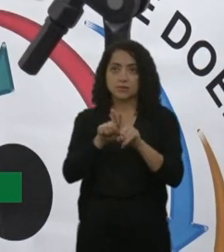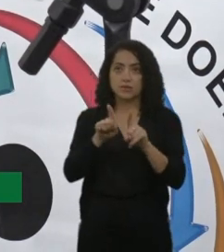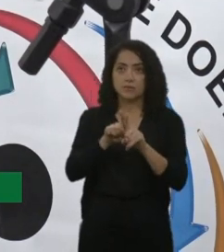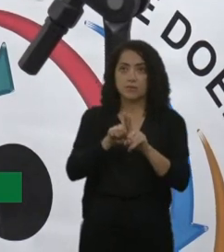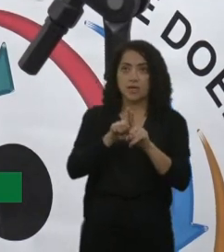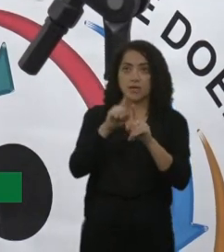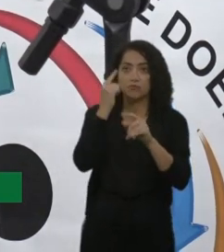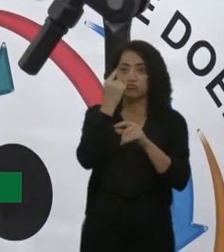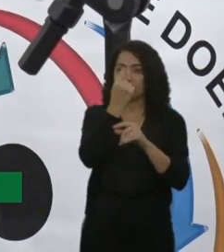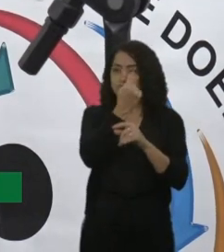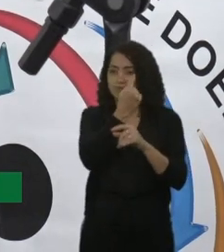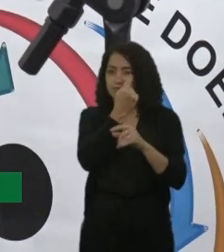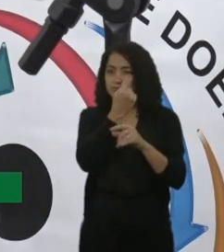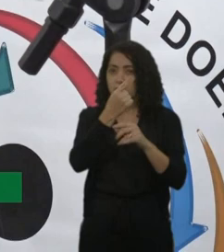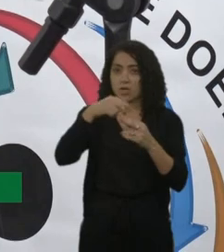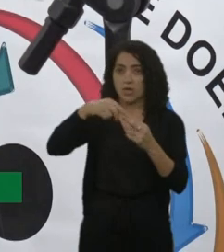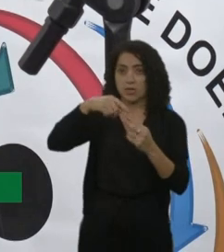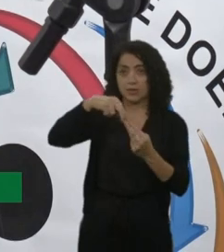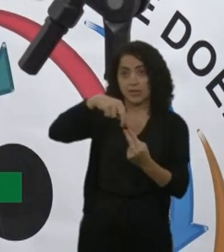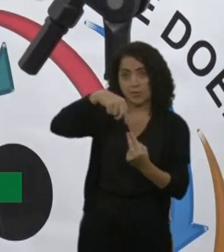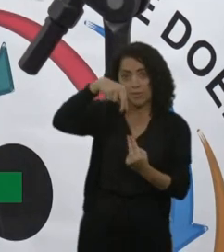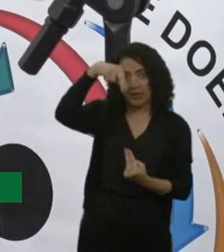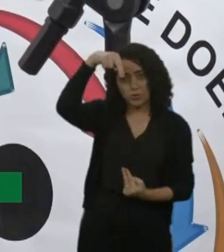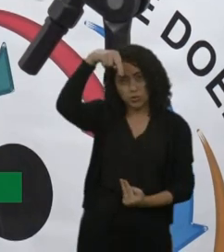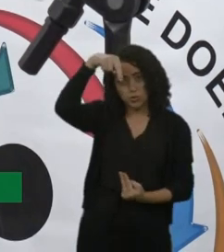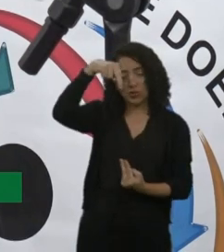ópticos da medula espinhal